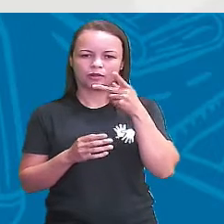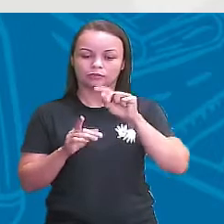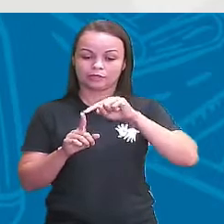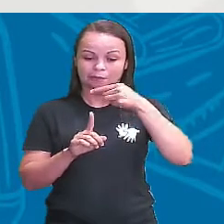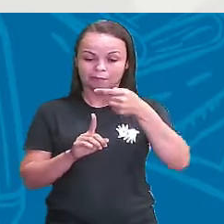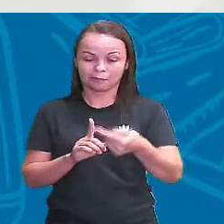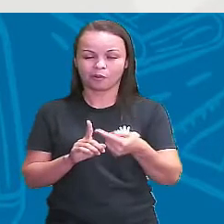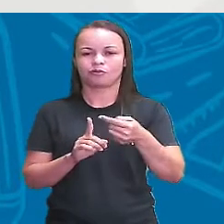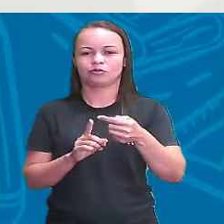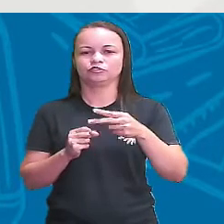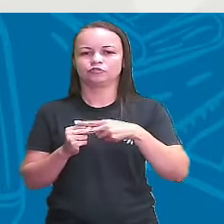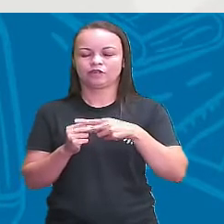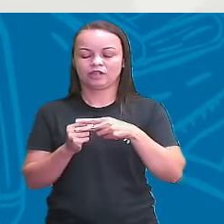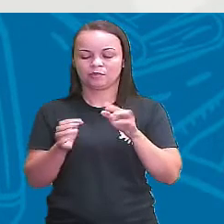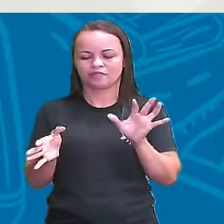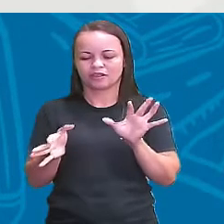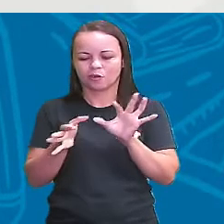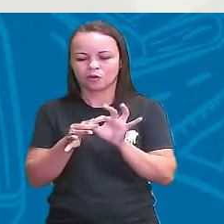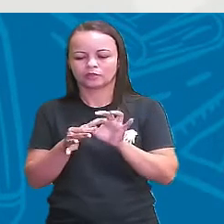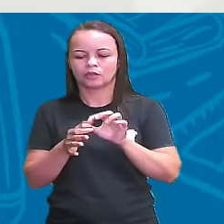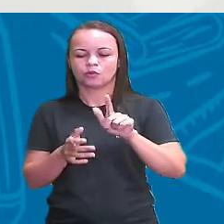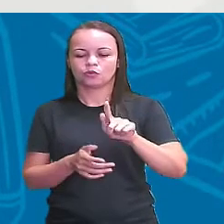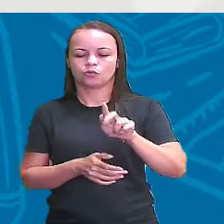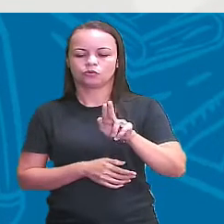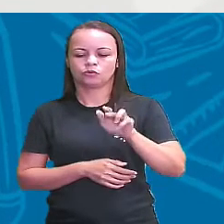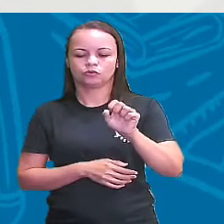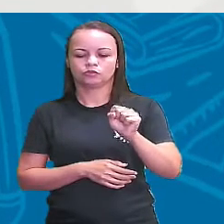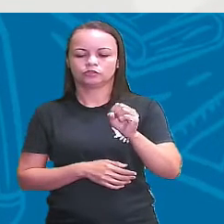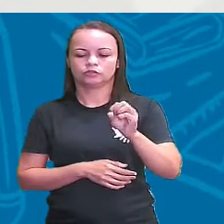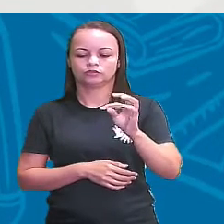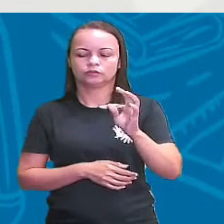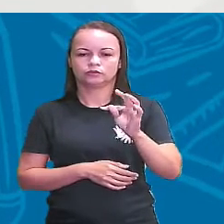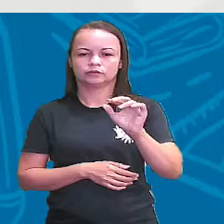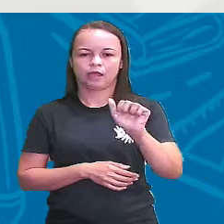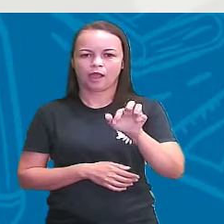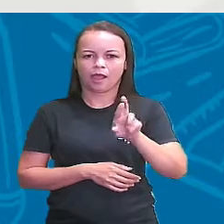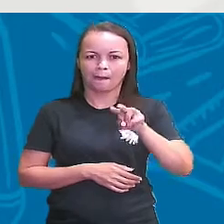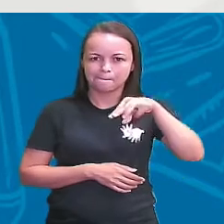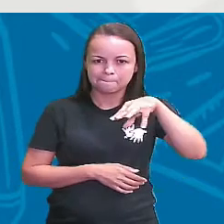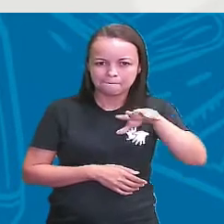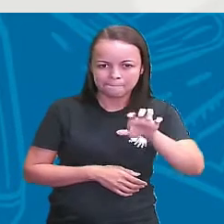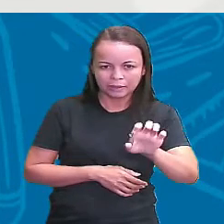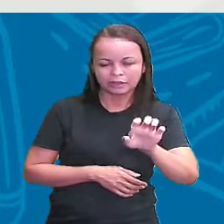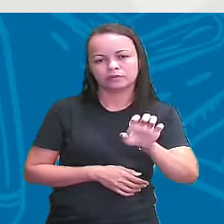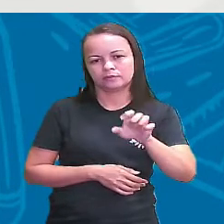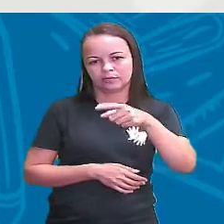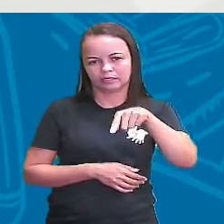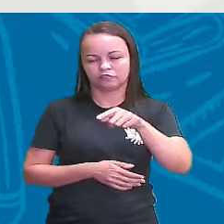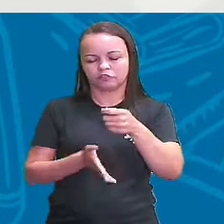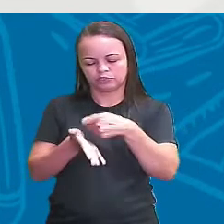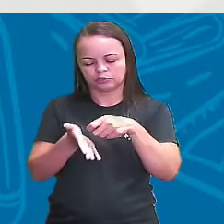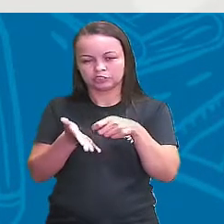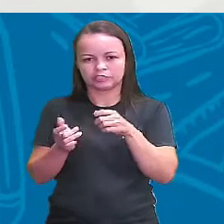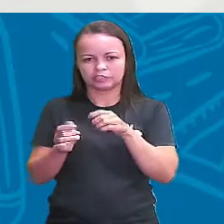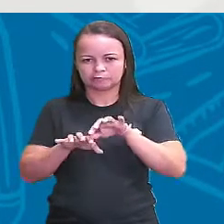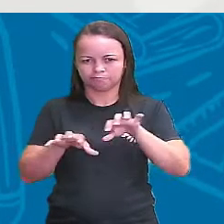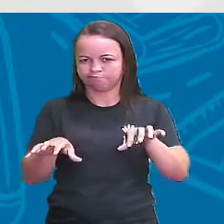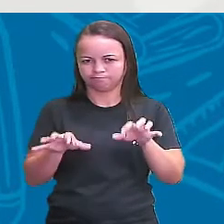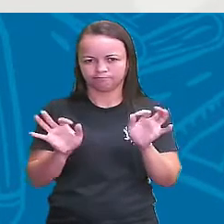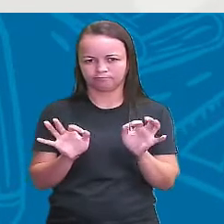verbo, ele fica coladinho com o verbo como se fosse uma palavra solta, certo? Para vocês não escreverem